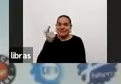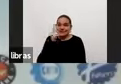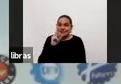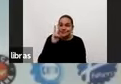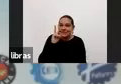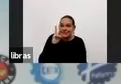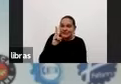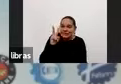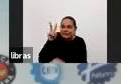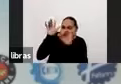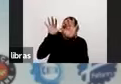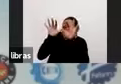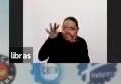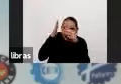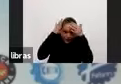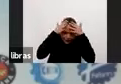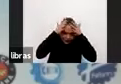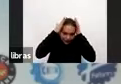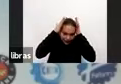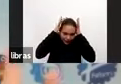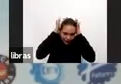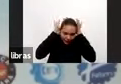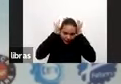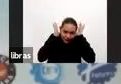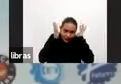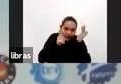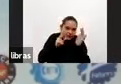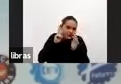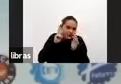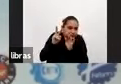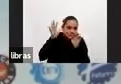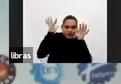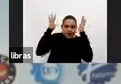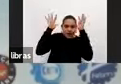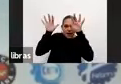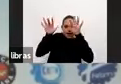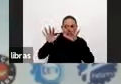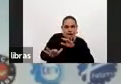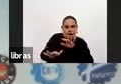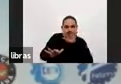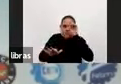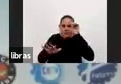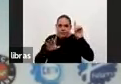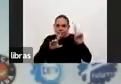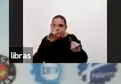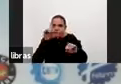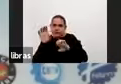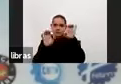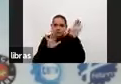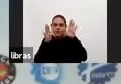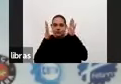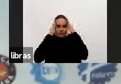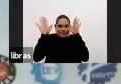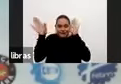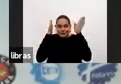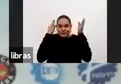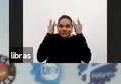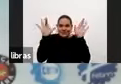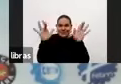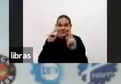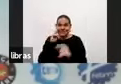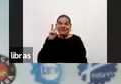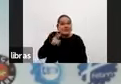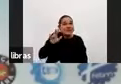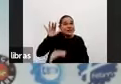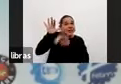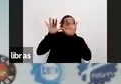de neve no seu cabelo, nessa parte aqui do ladinho. Eu nem sei se é direito ou esquerdo, porque isso aqui é um espelho, né? Mas eu vejo que ainda tem um pouco de